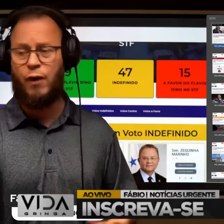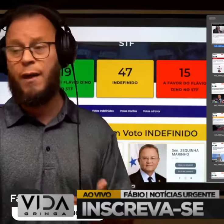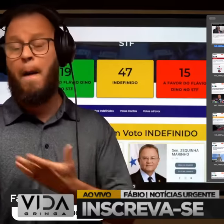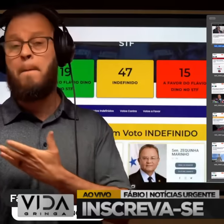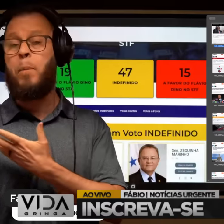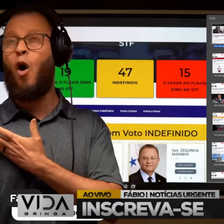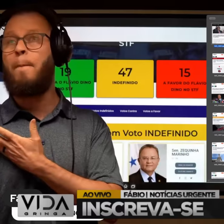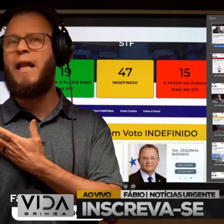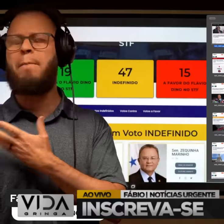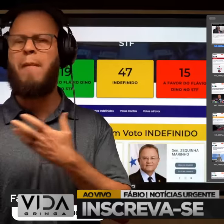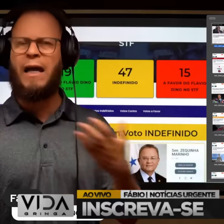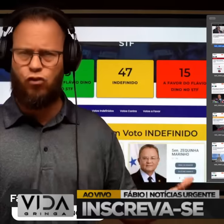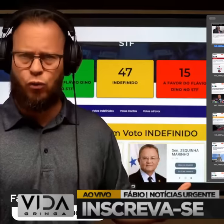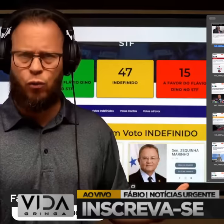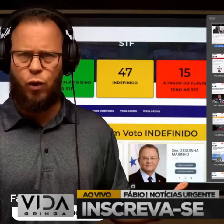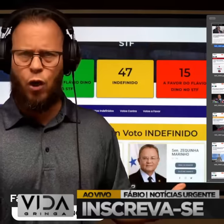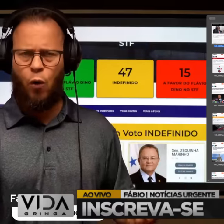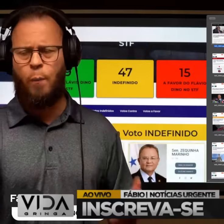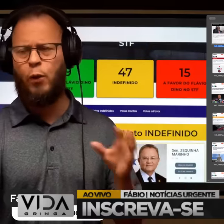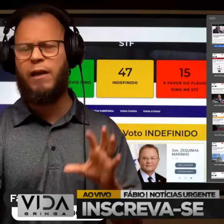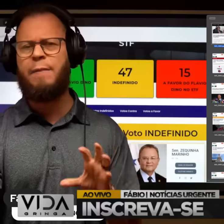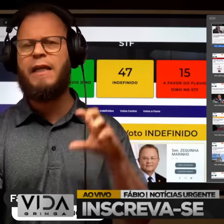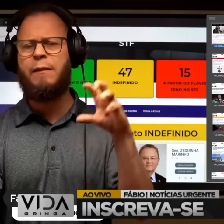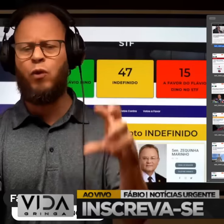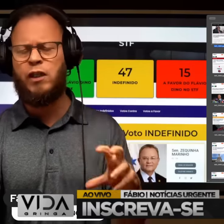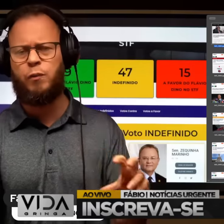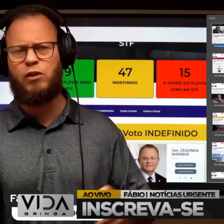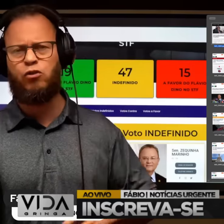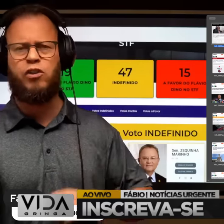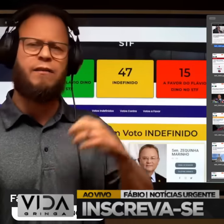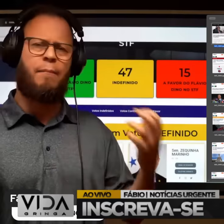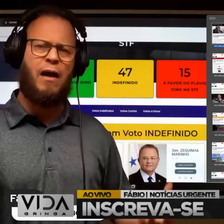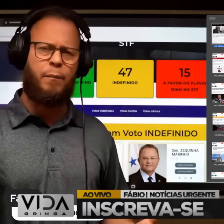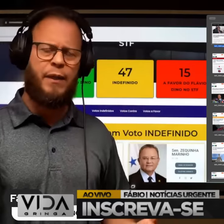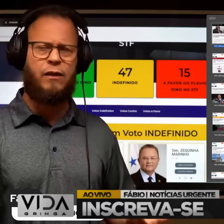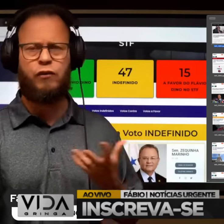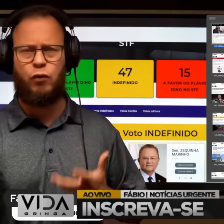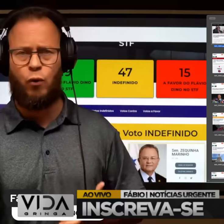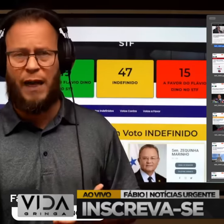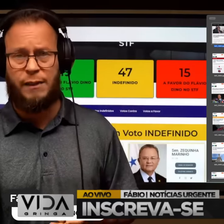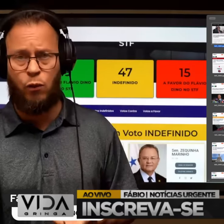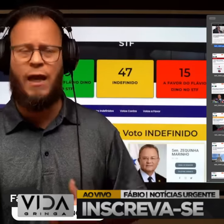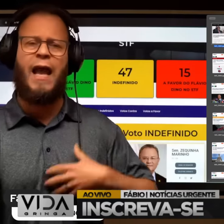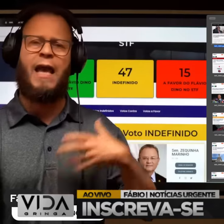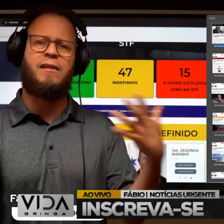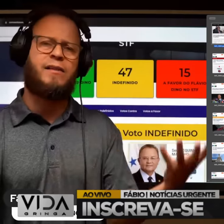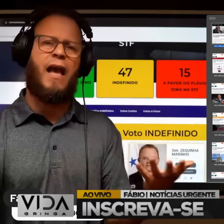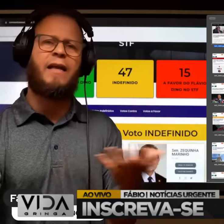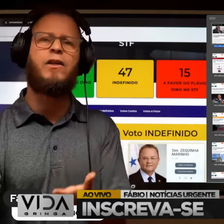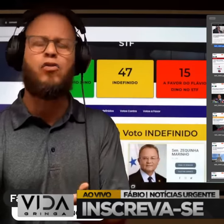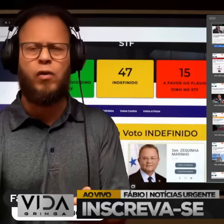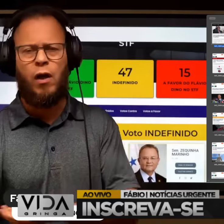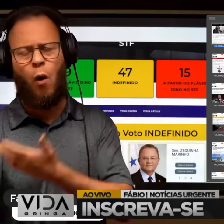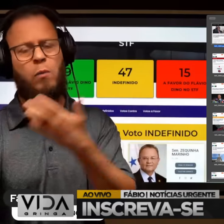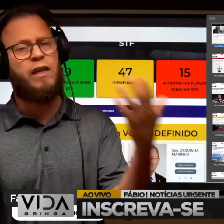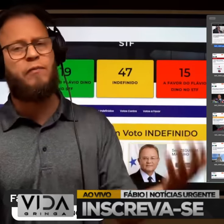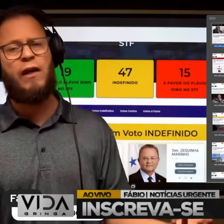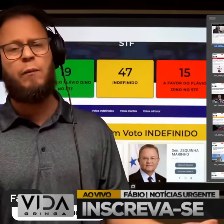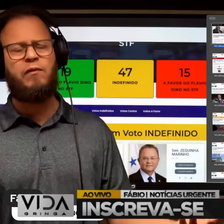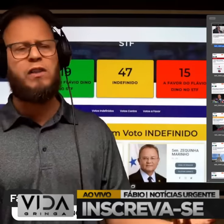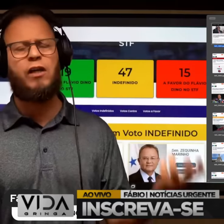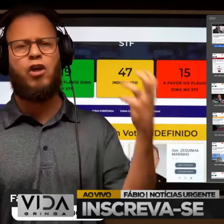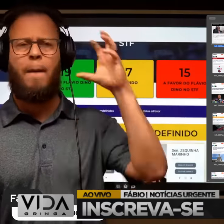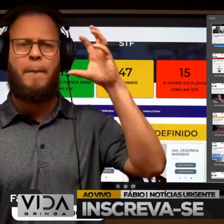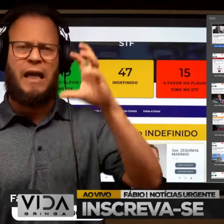aplicativo. Problemático. O problema é que muitas pessoas que trabalham aplicativo no Brasil, eles querem isso. Como eu sempre